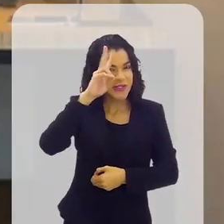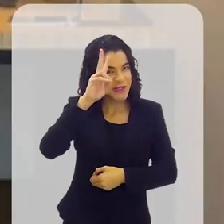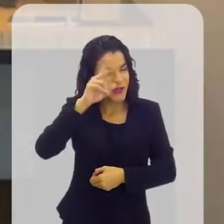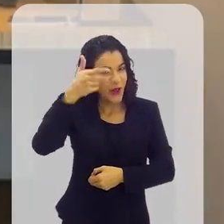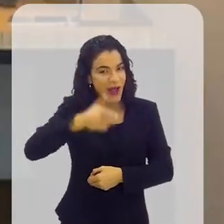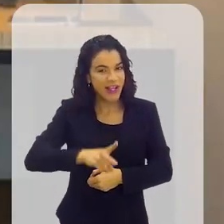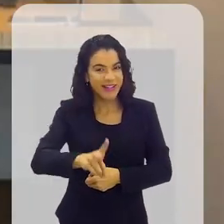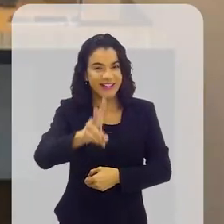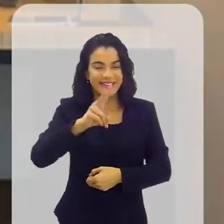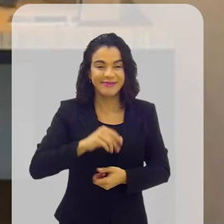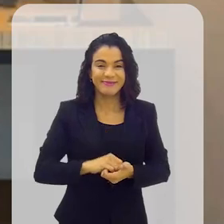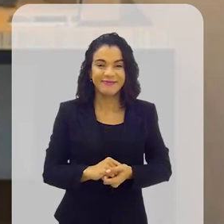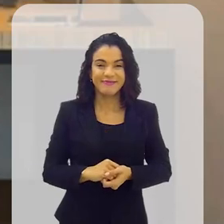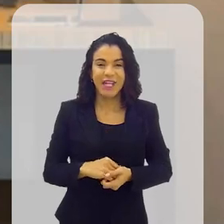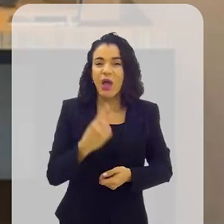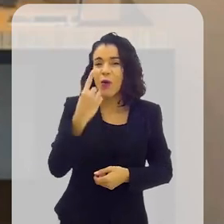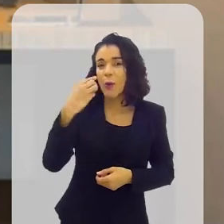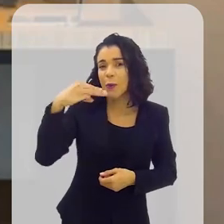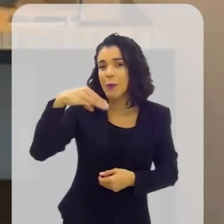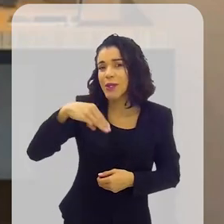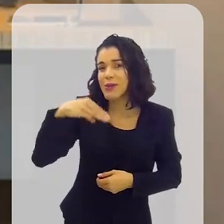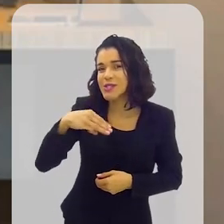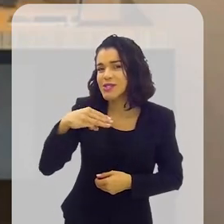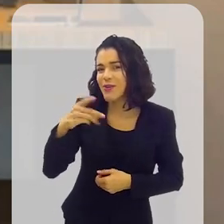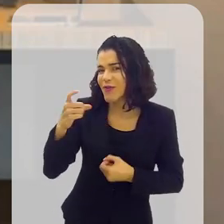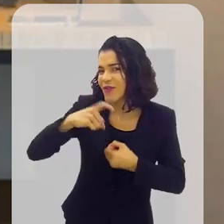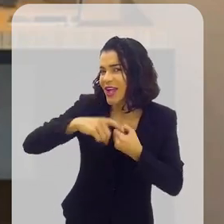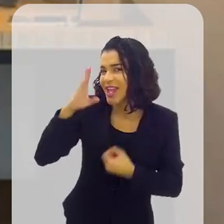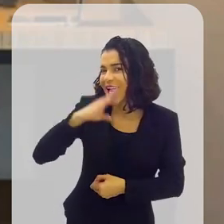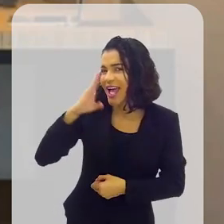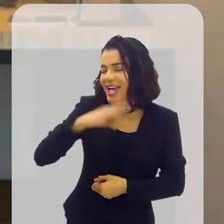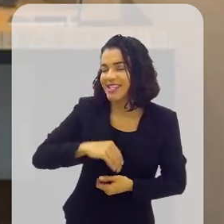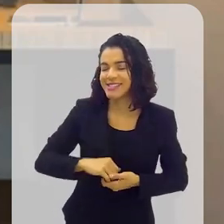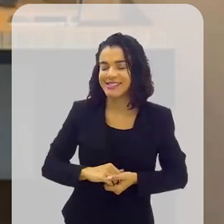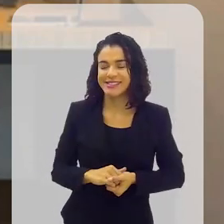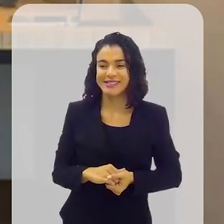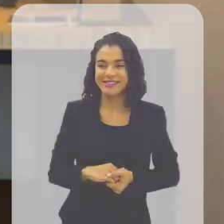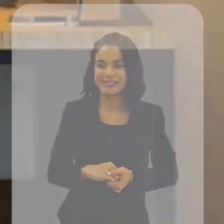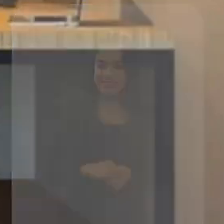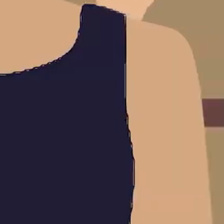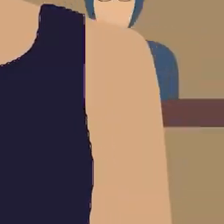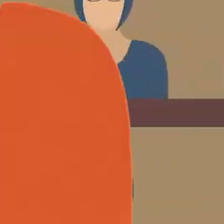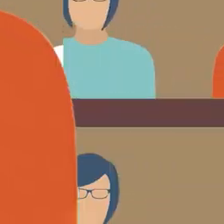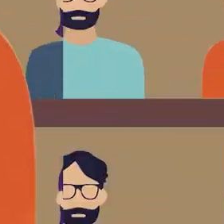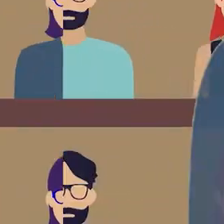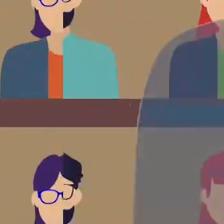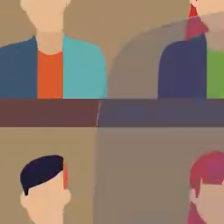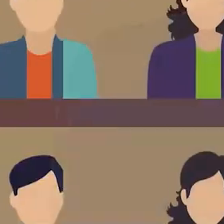gente volta contando essa história no próximo bloco. É só um minutinho, a gente volta já já.